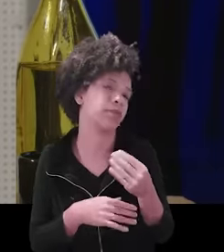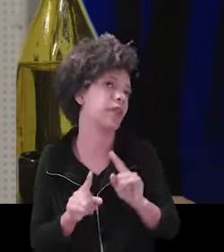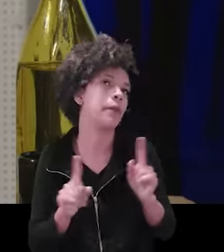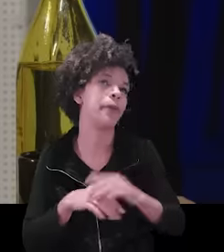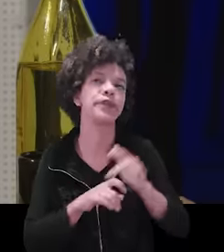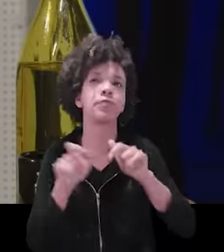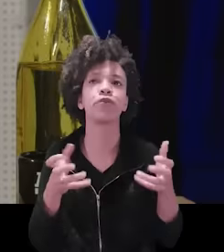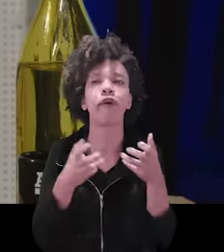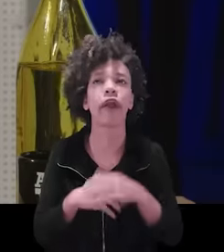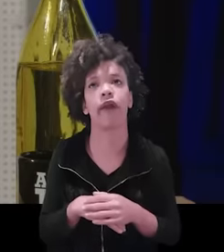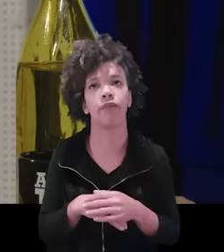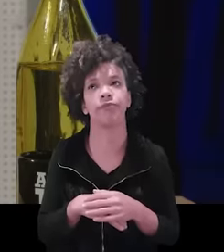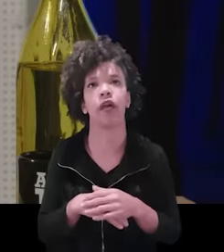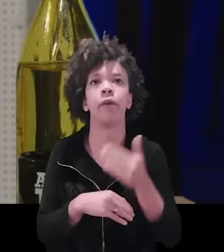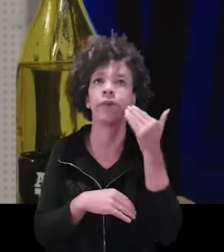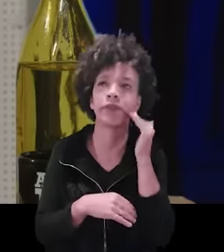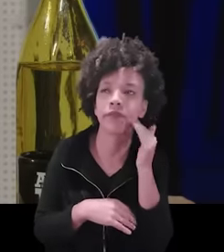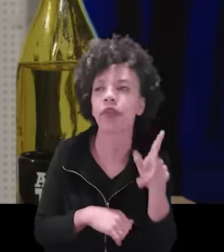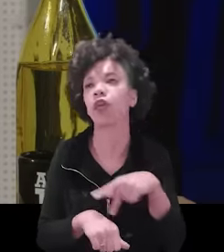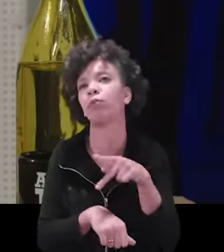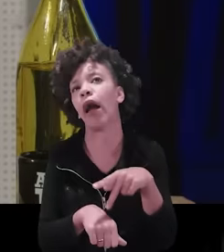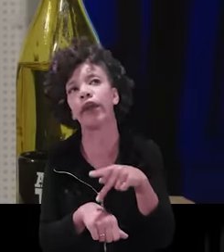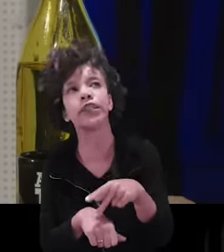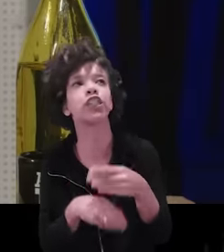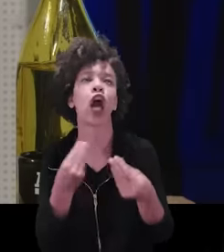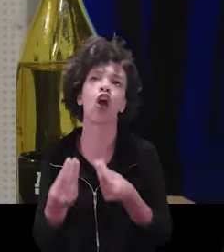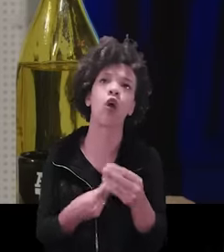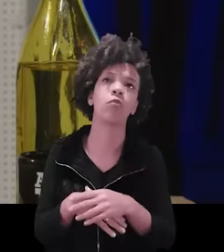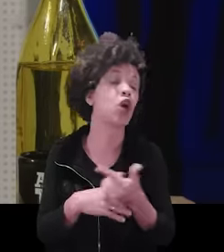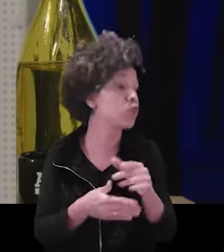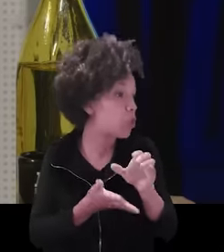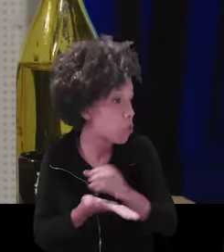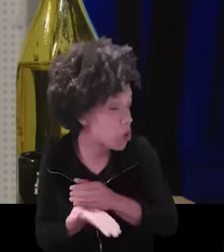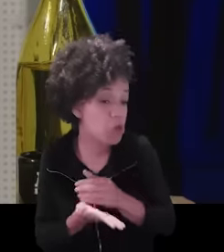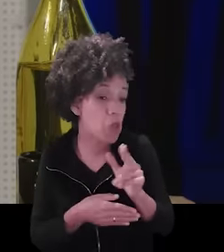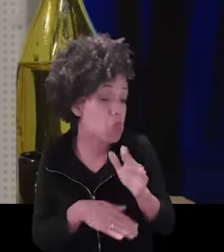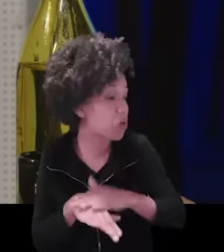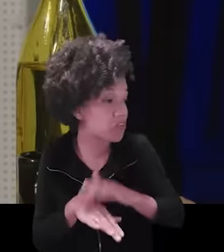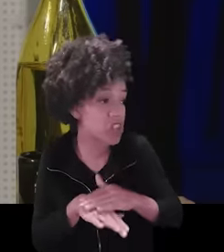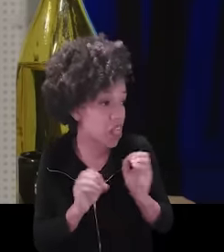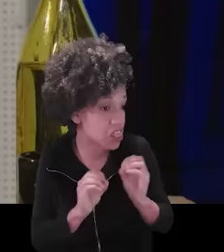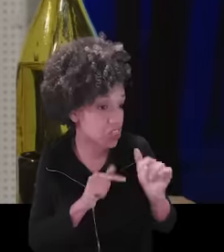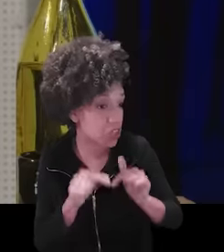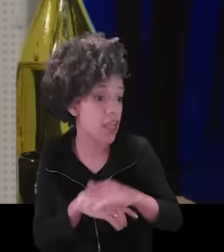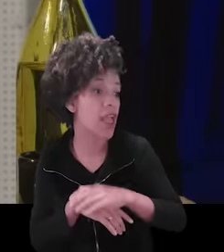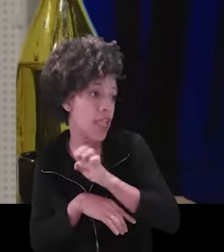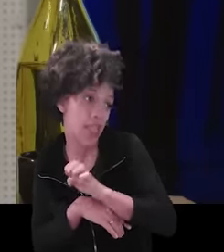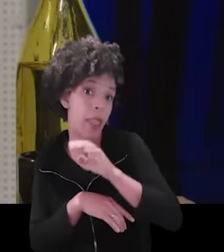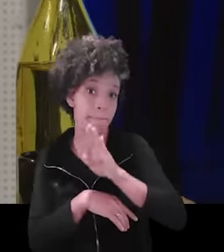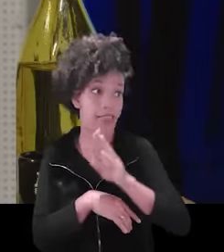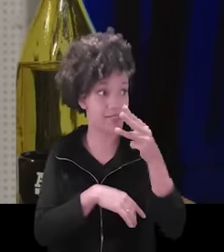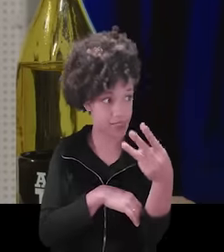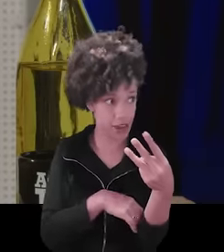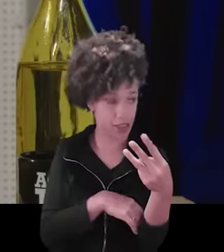caso assim cada quer ir lá é para entender do país Ai não tenho currículo nunca fiz nada hoje tem um e